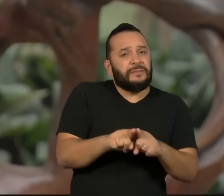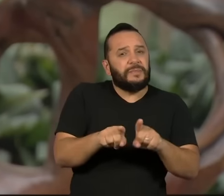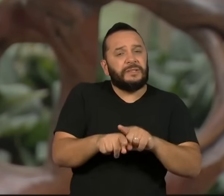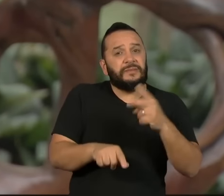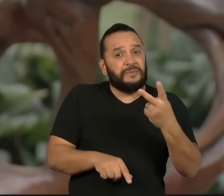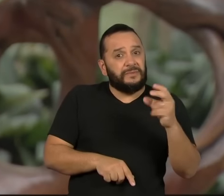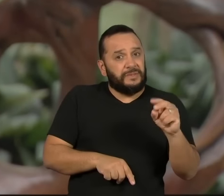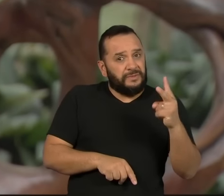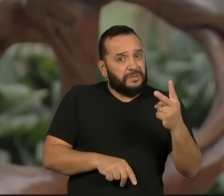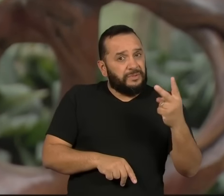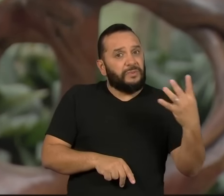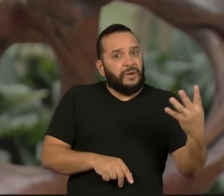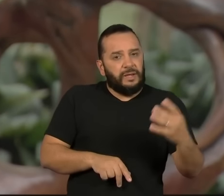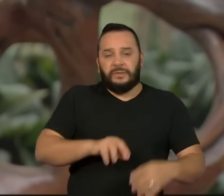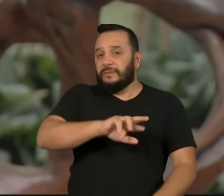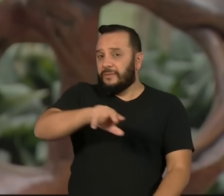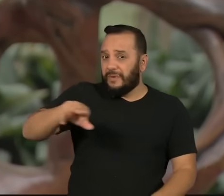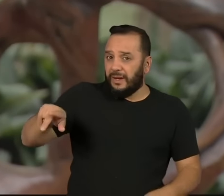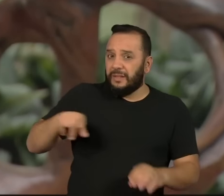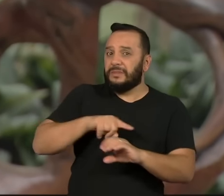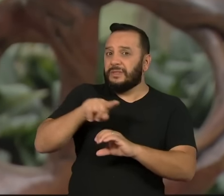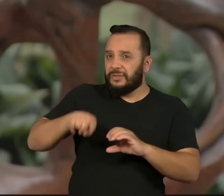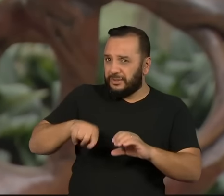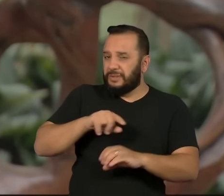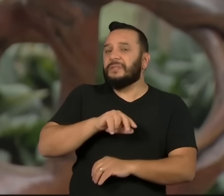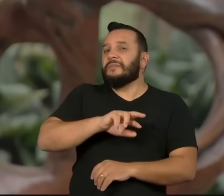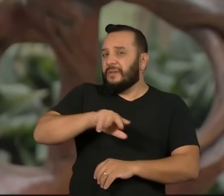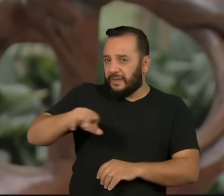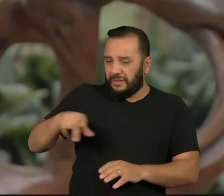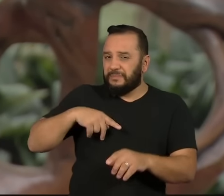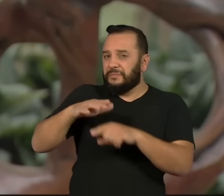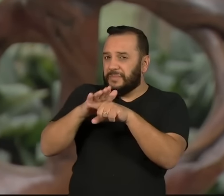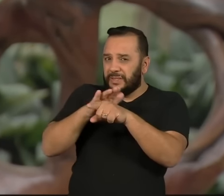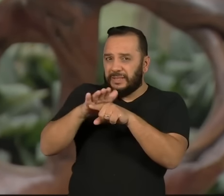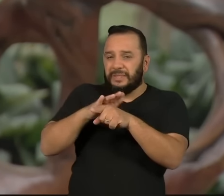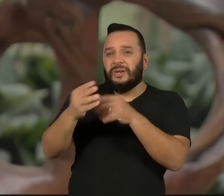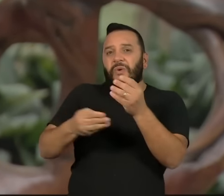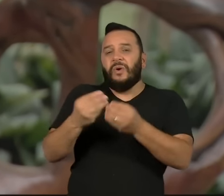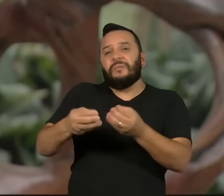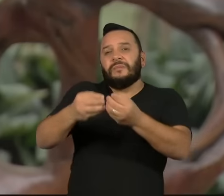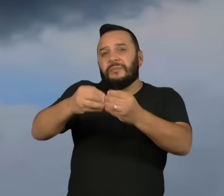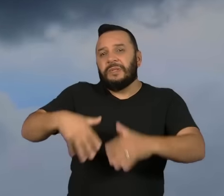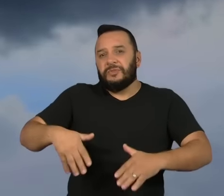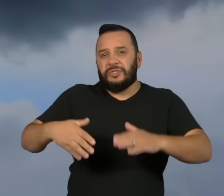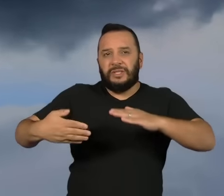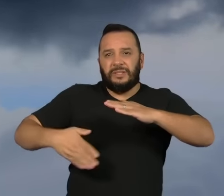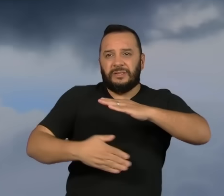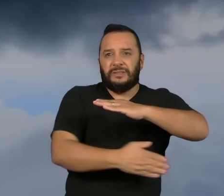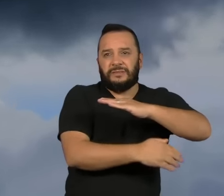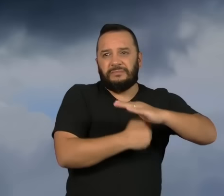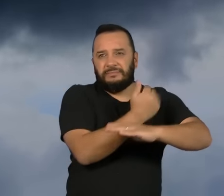2024. Vários cientistas estudam o efeito disso sobre a biodiversidade.